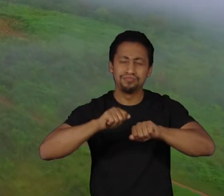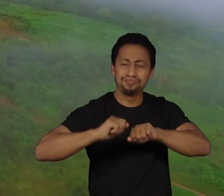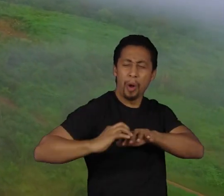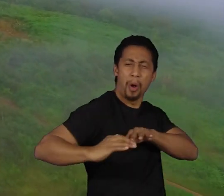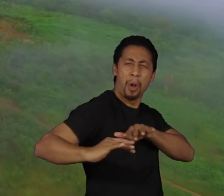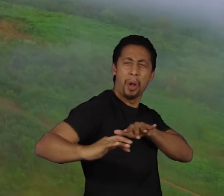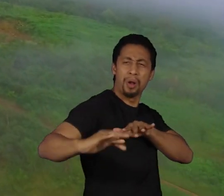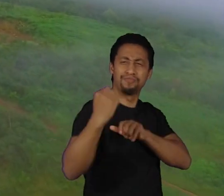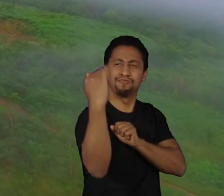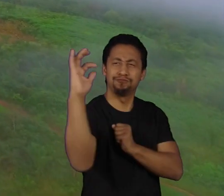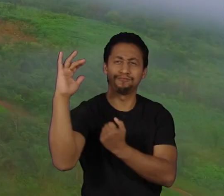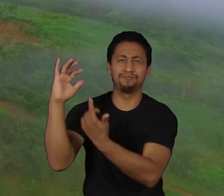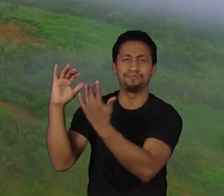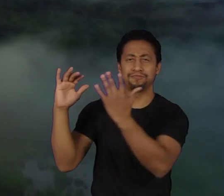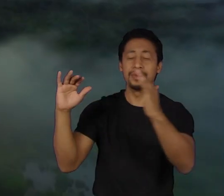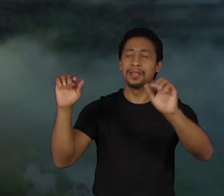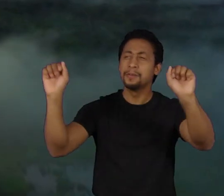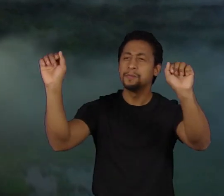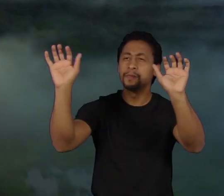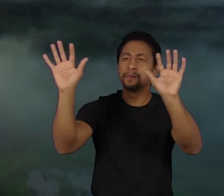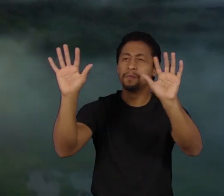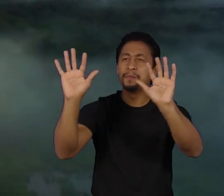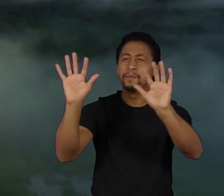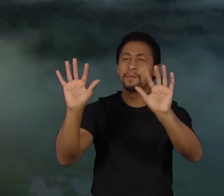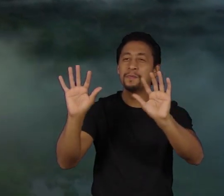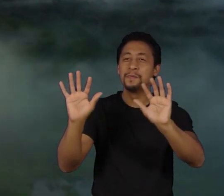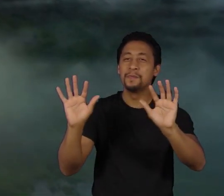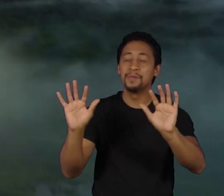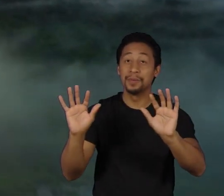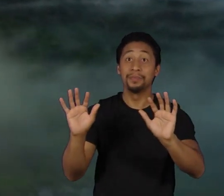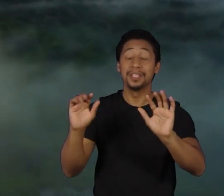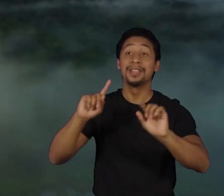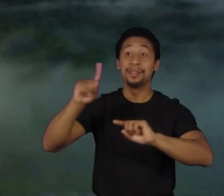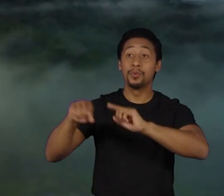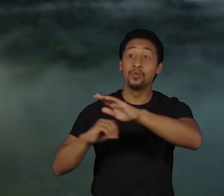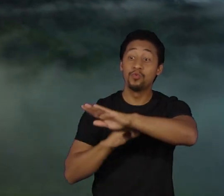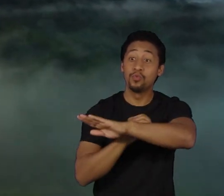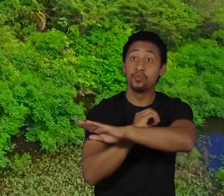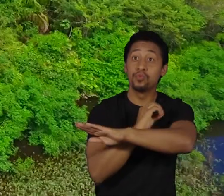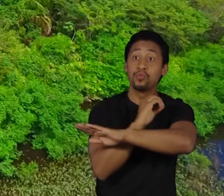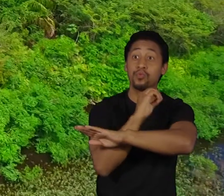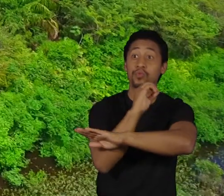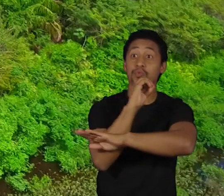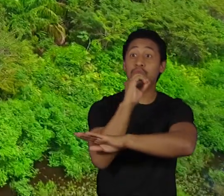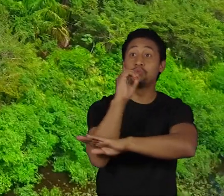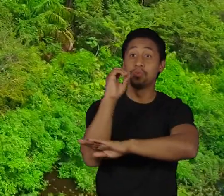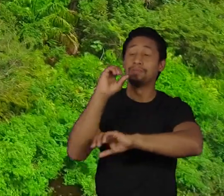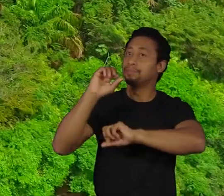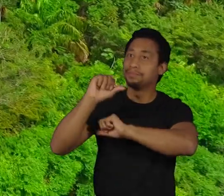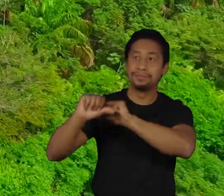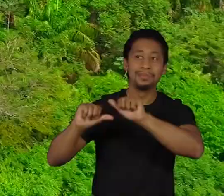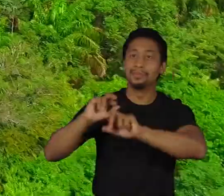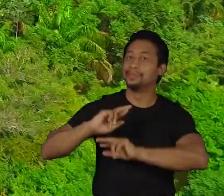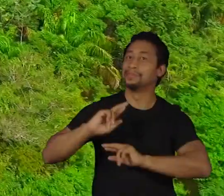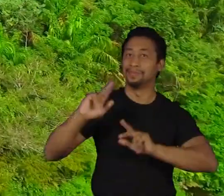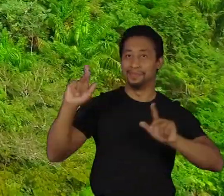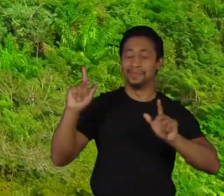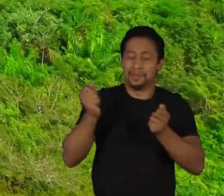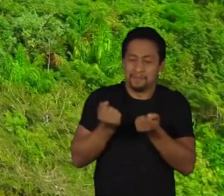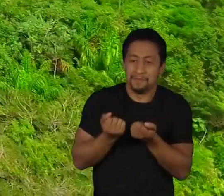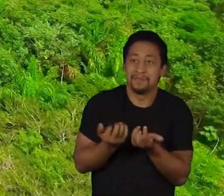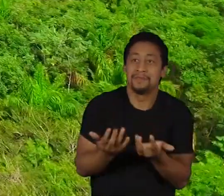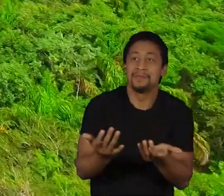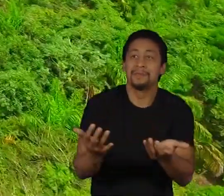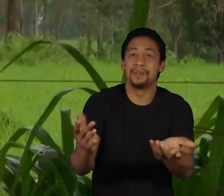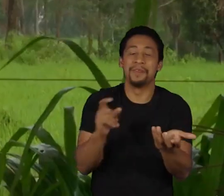grandeza, rompe a neblina. O dia avança e fica clara a diferença. Dentro da terra indígena, o verde da floresta